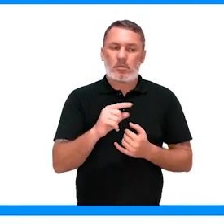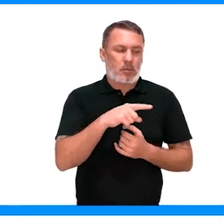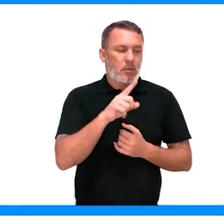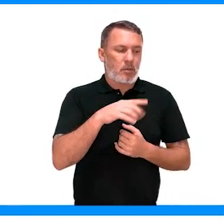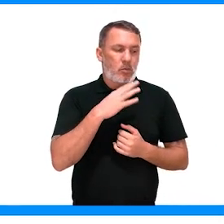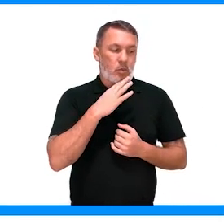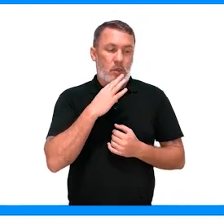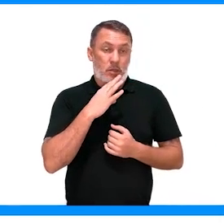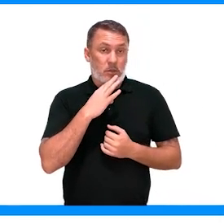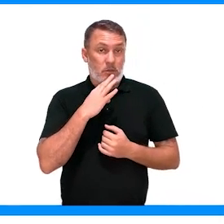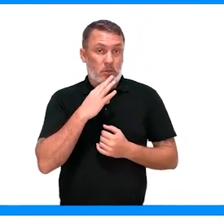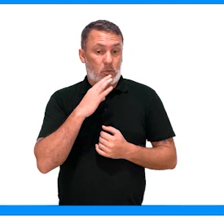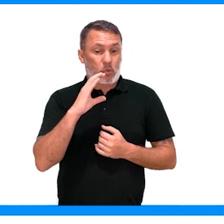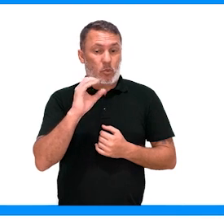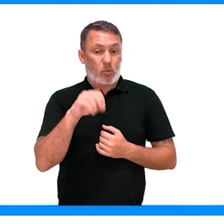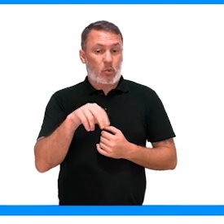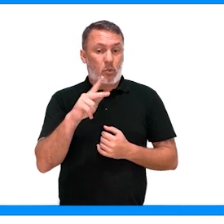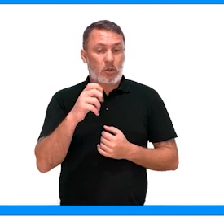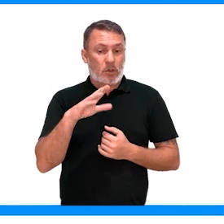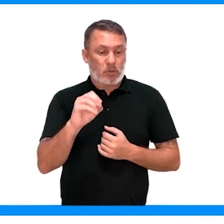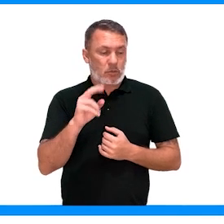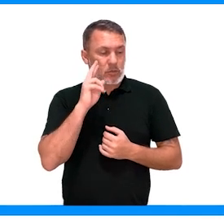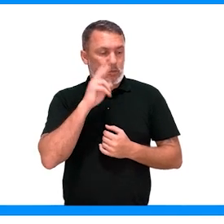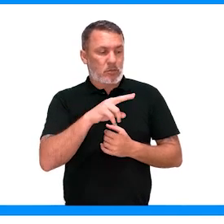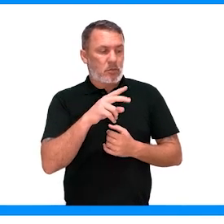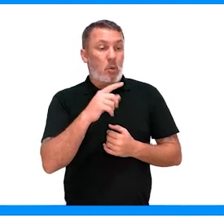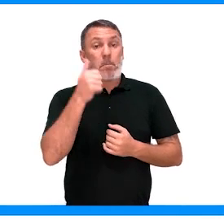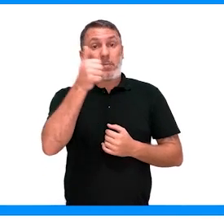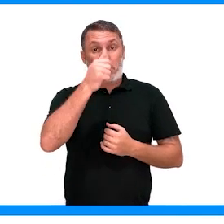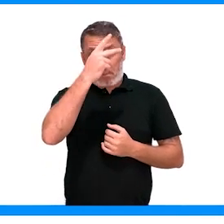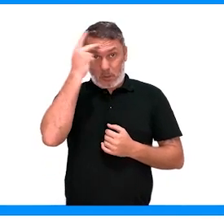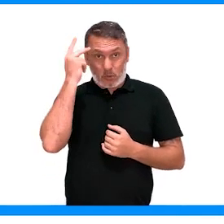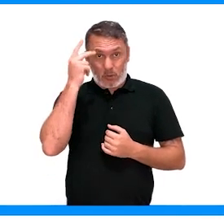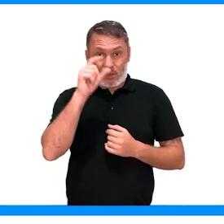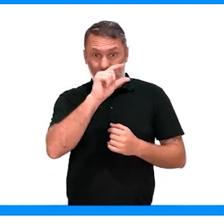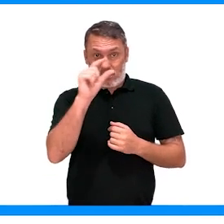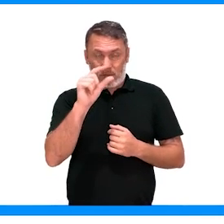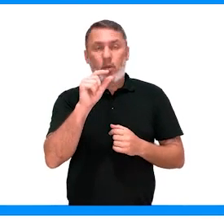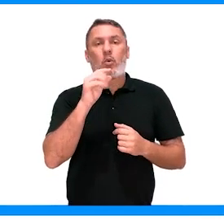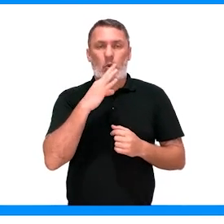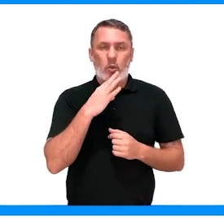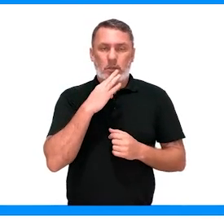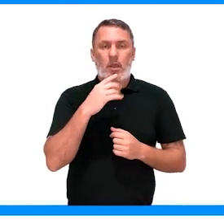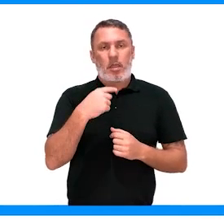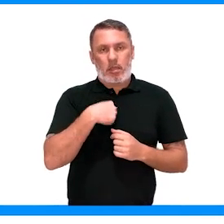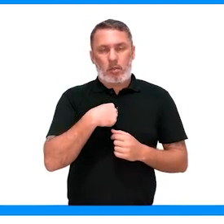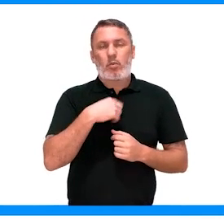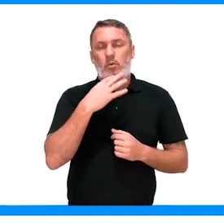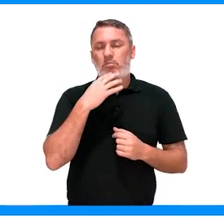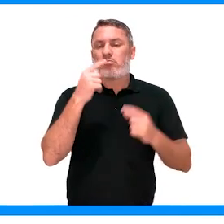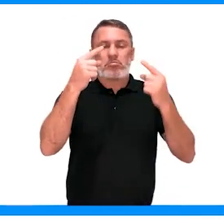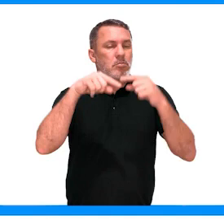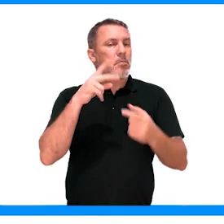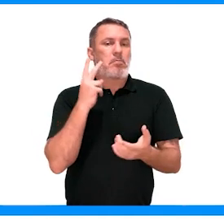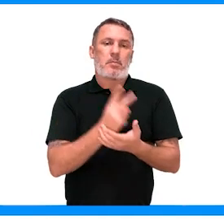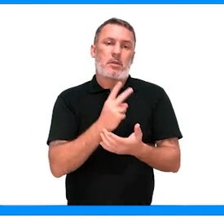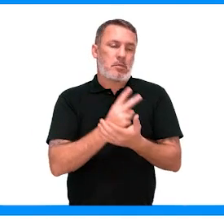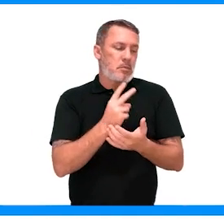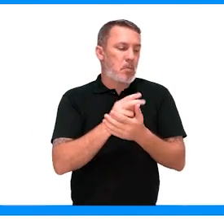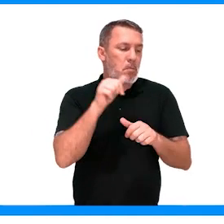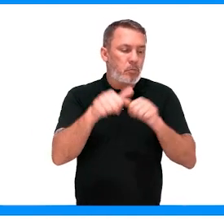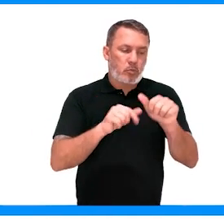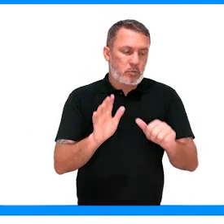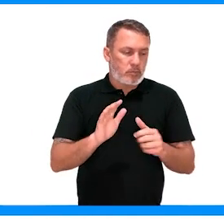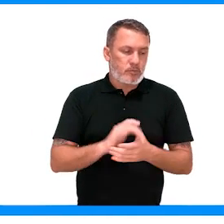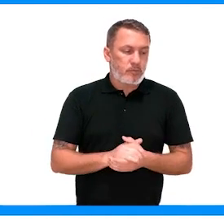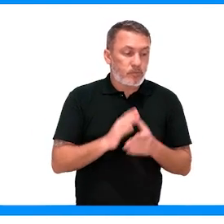é conheço, bien? Então vamos lá, eu conosco, tu conoces, ele conoce. Nós outros conhecemos, os outros